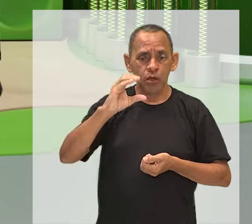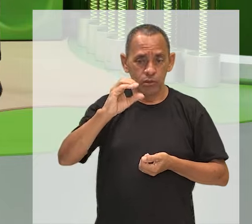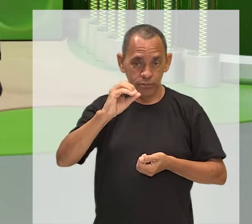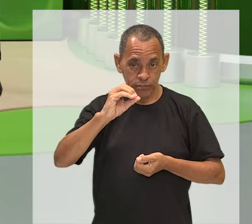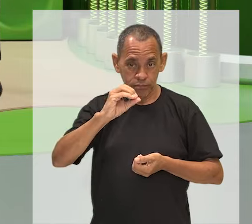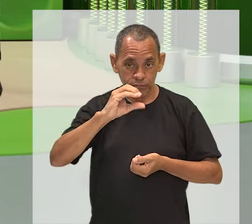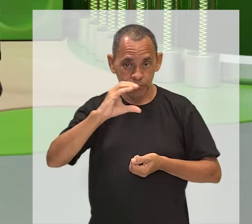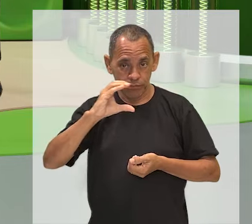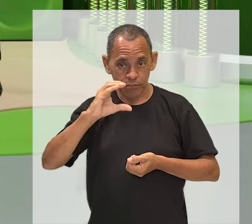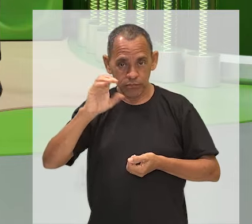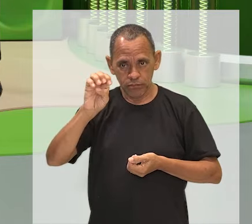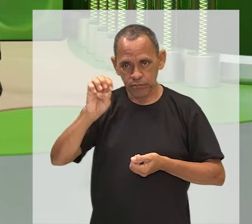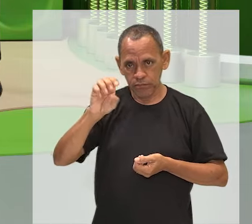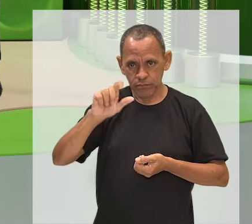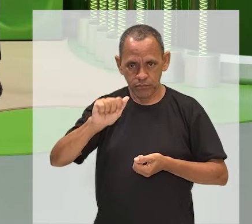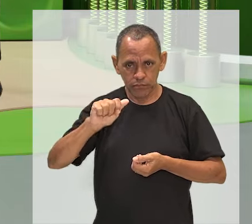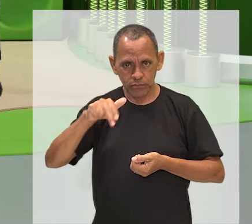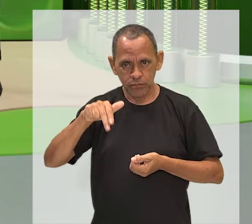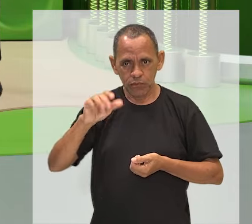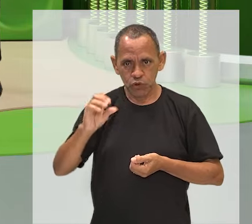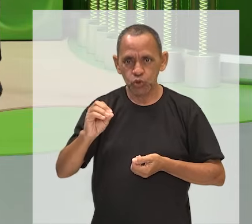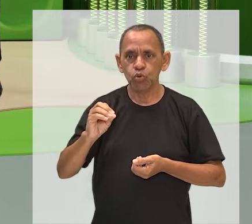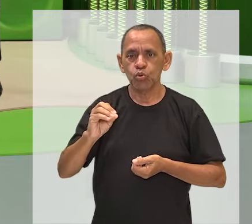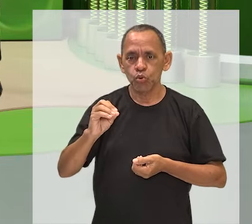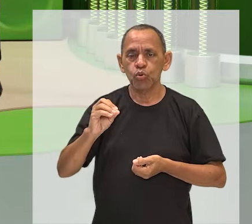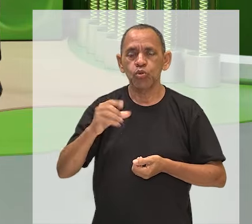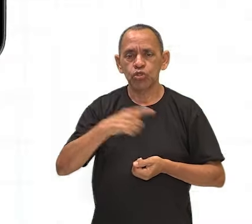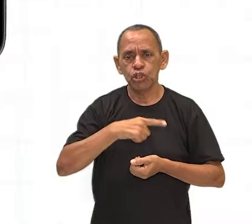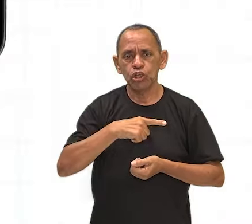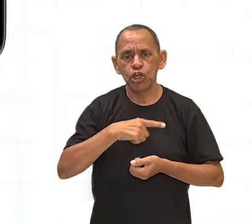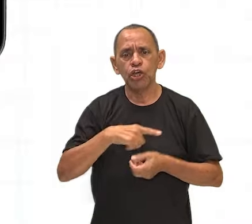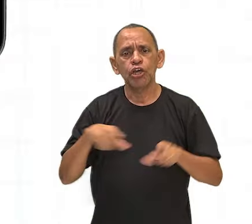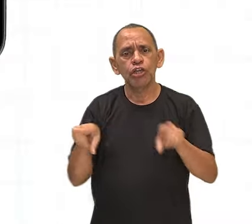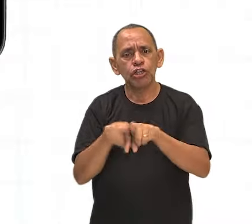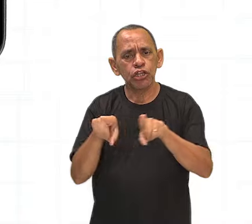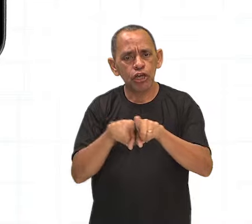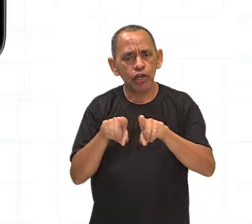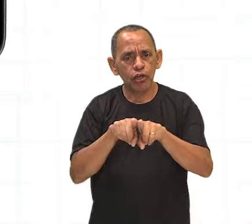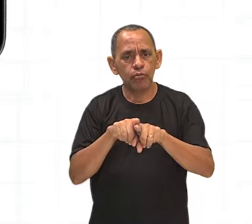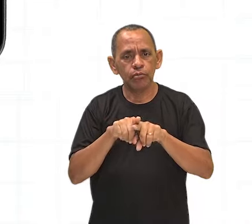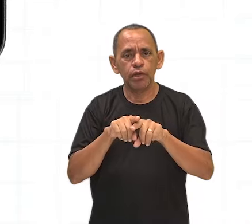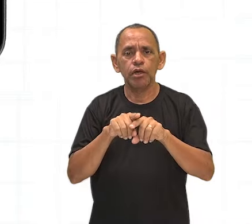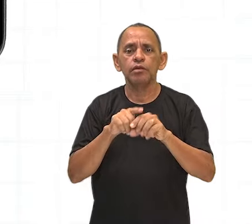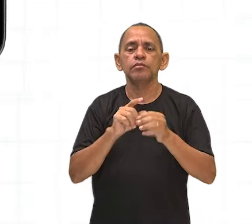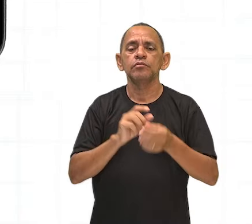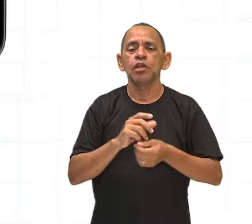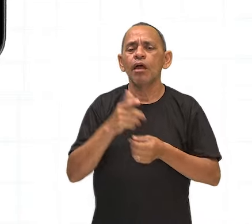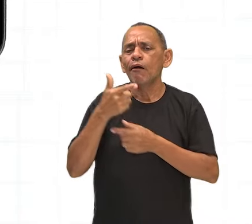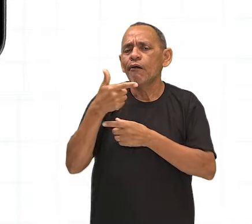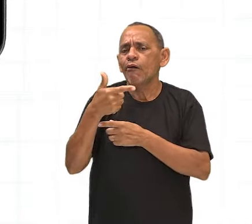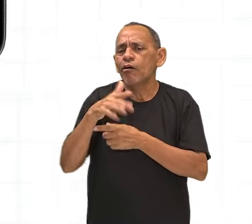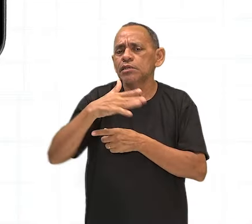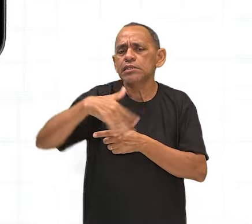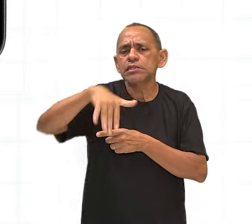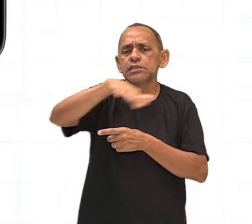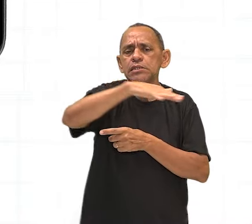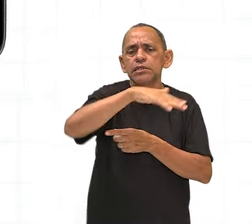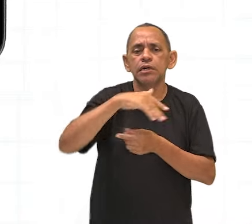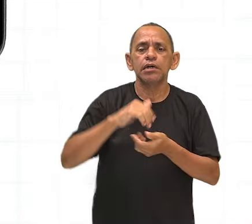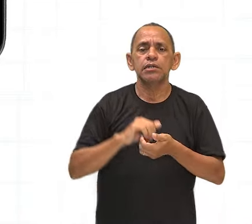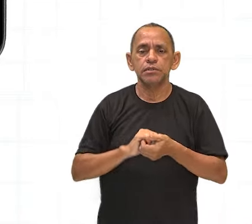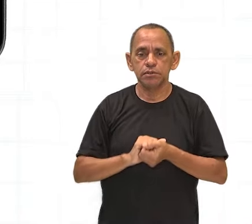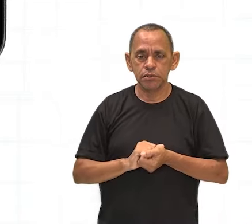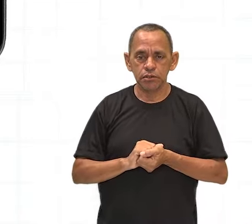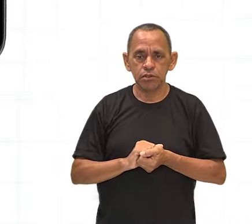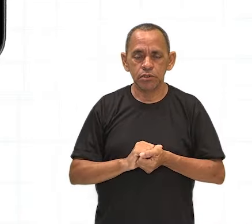água das chuvas aí. Consequentemente, a gente vai ter uma falta de umidade nessas outras áreas aí das zonas